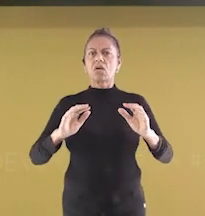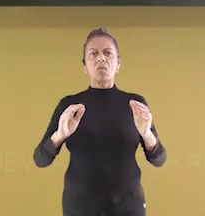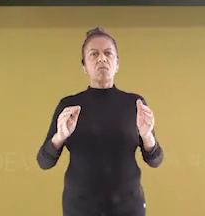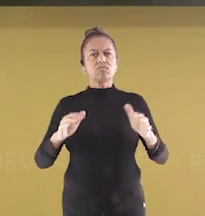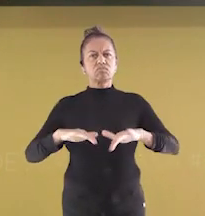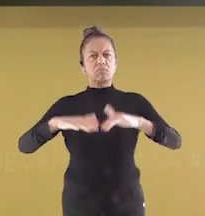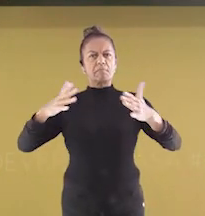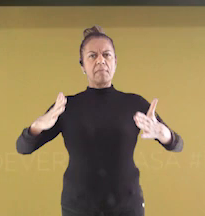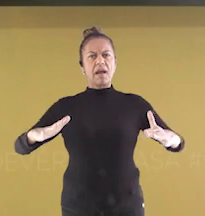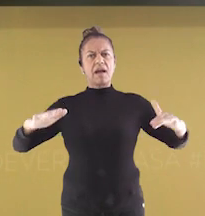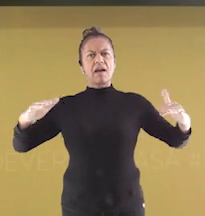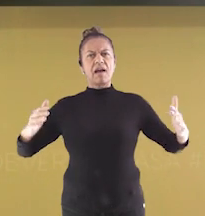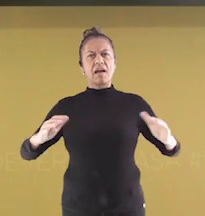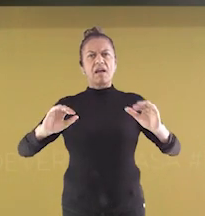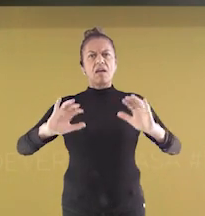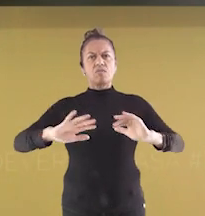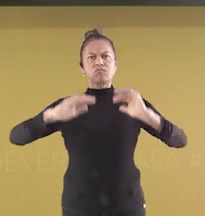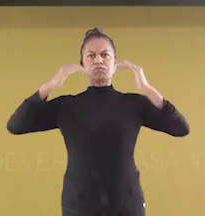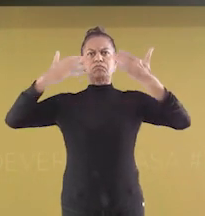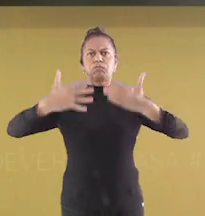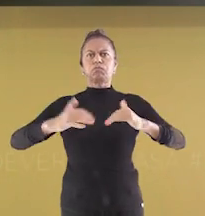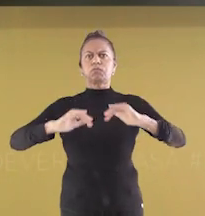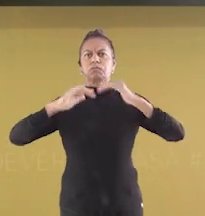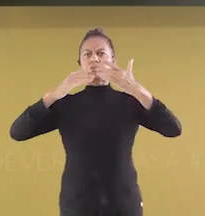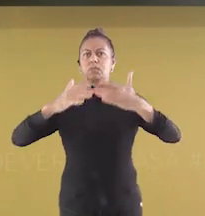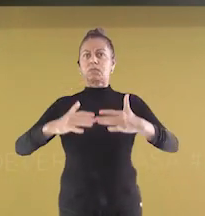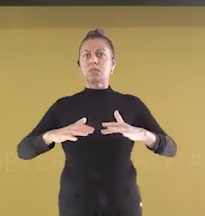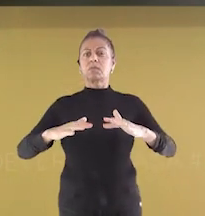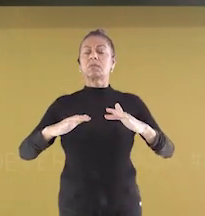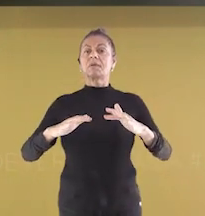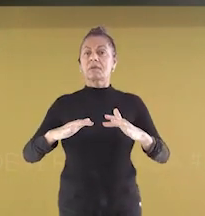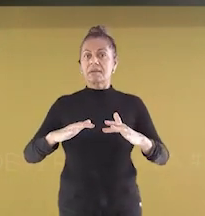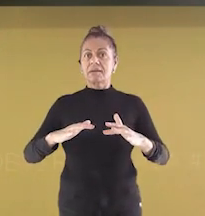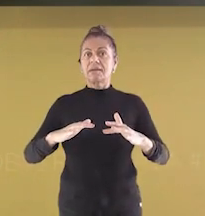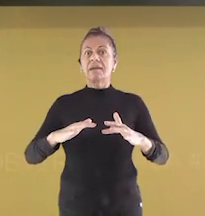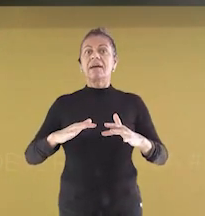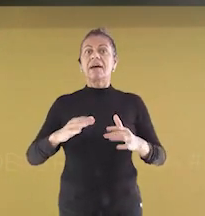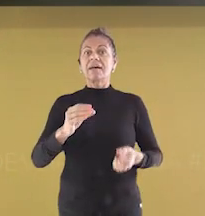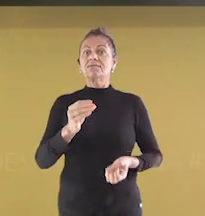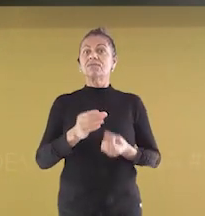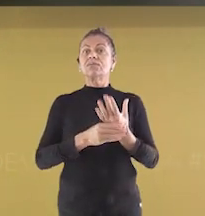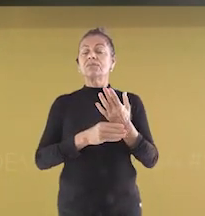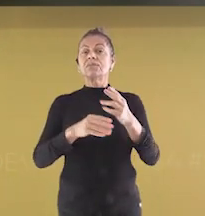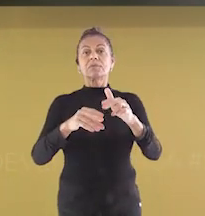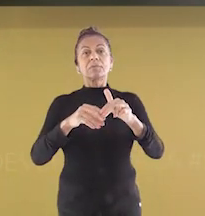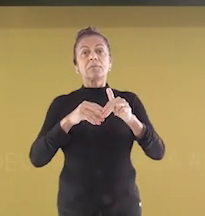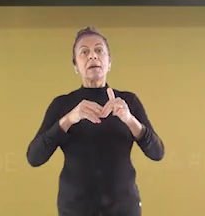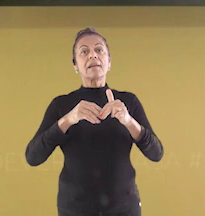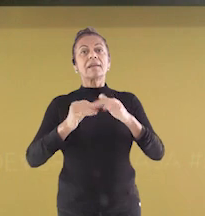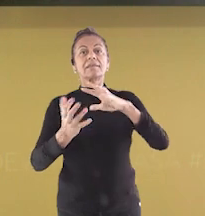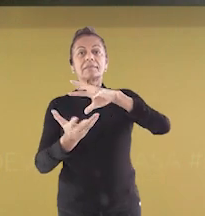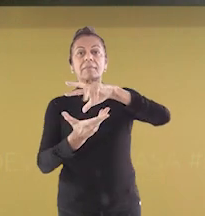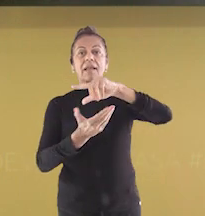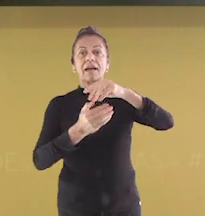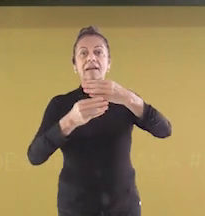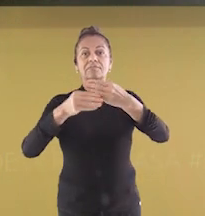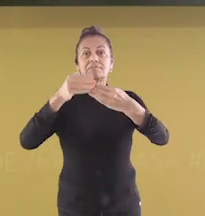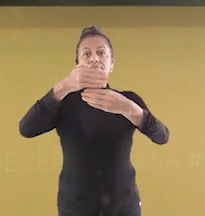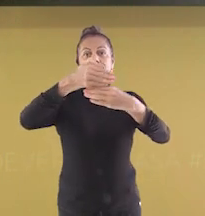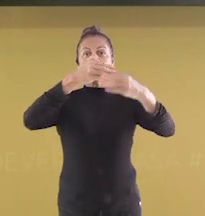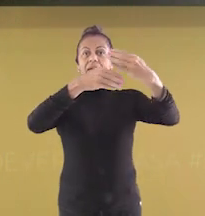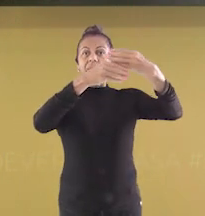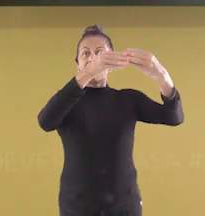os terremotos ou abalos sísmicos ocorrem devido à movimentação das placas